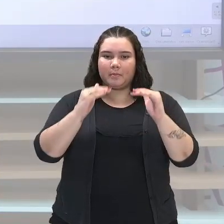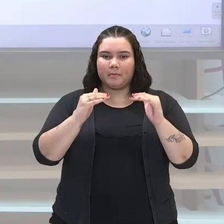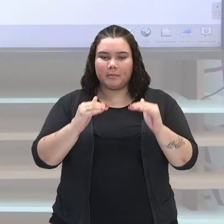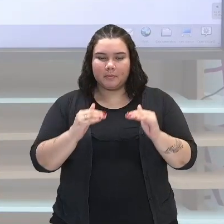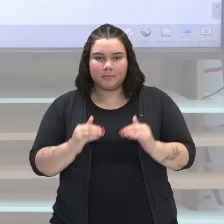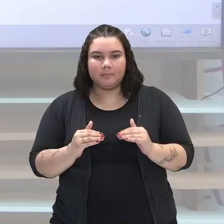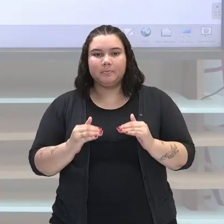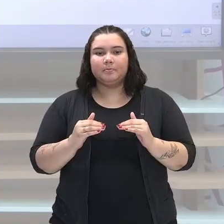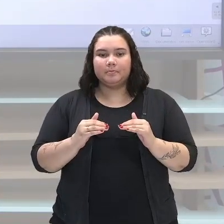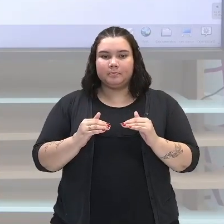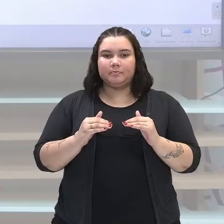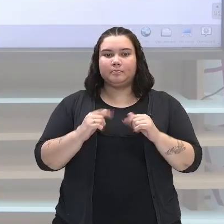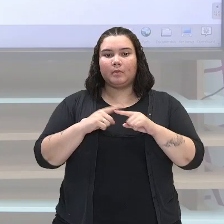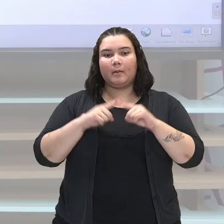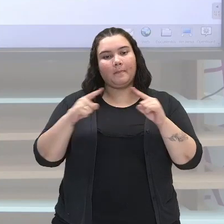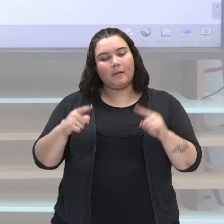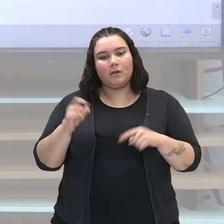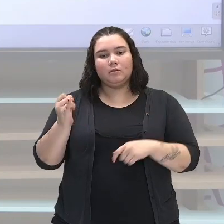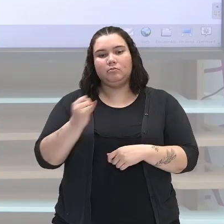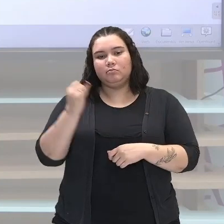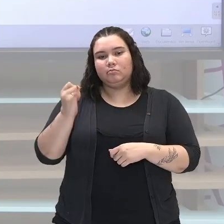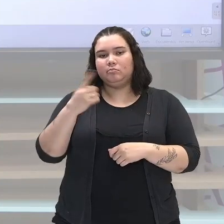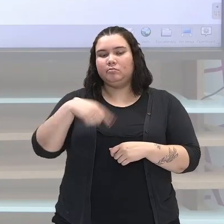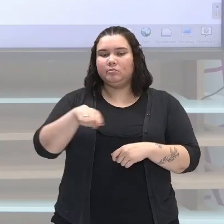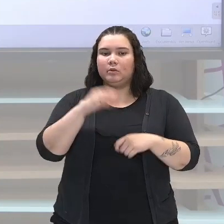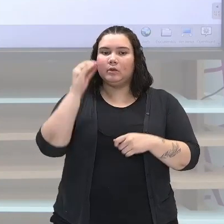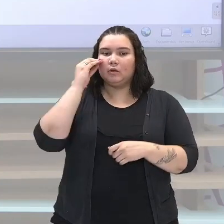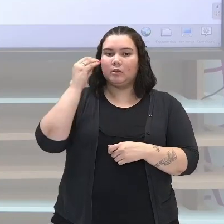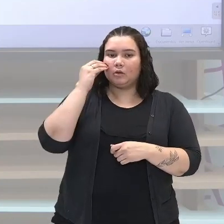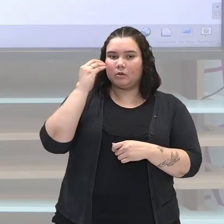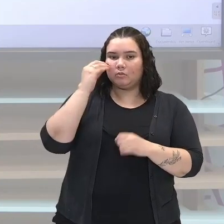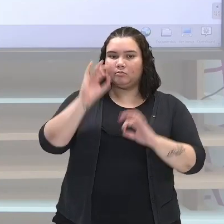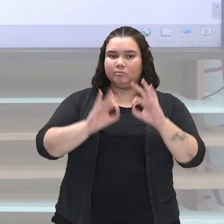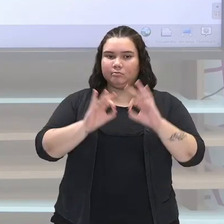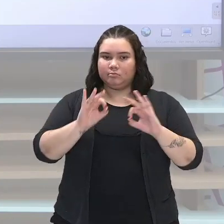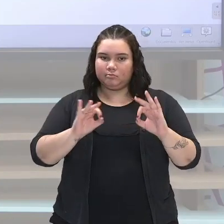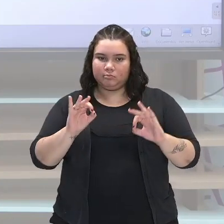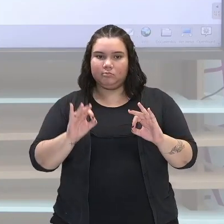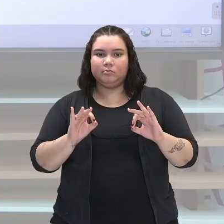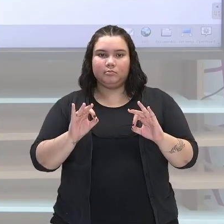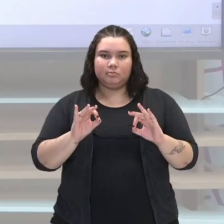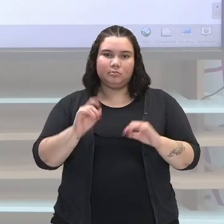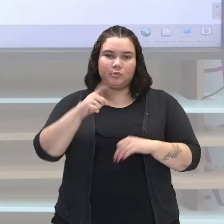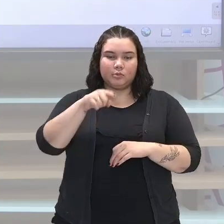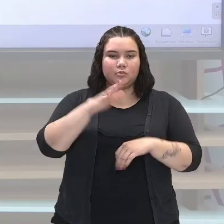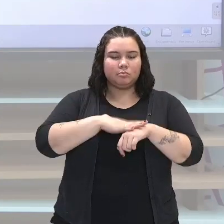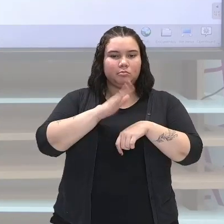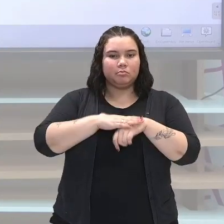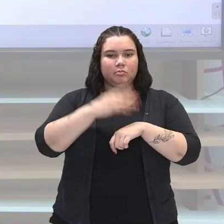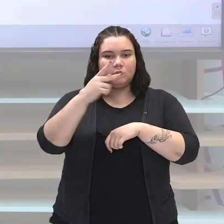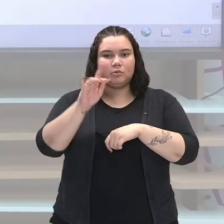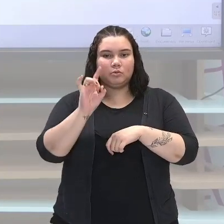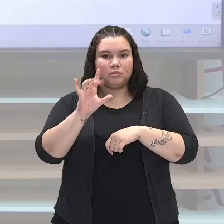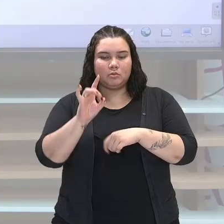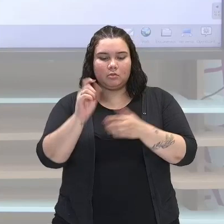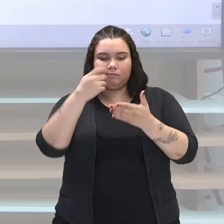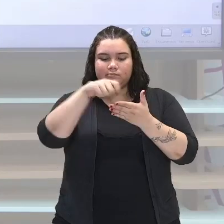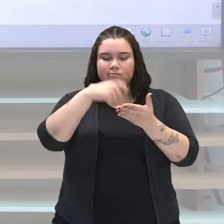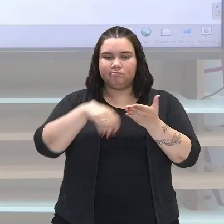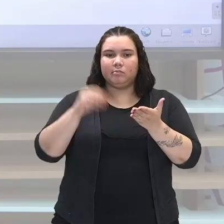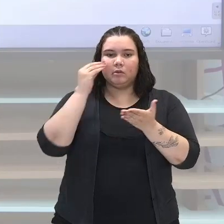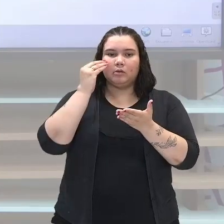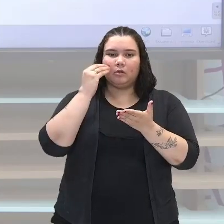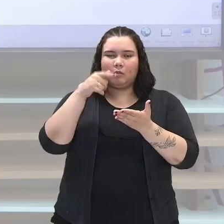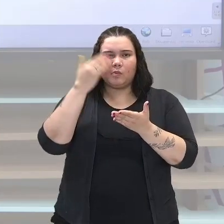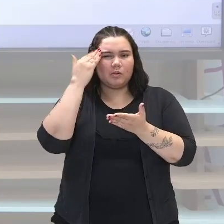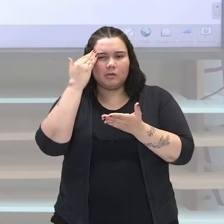passo com vocês, mas é importante depois você tentar fazer sozinho, tá? Tenta refazer, a parte que você